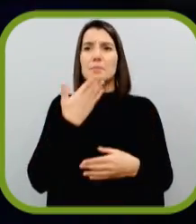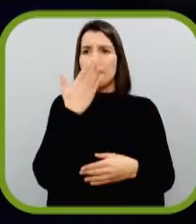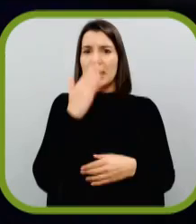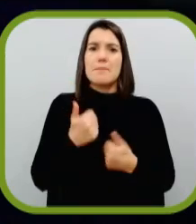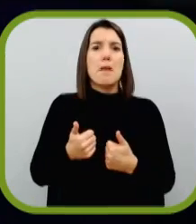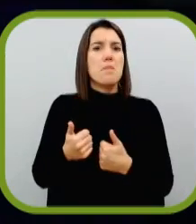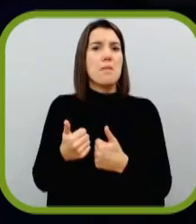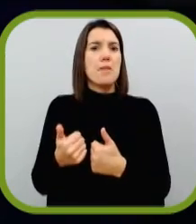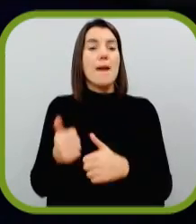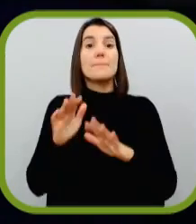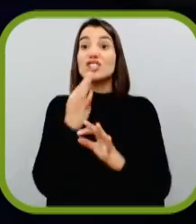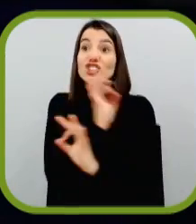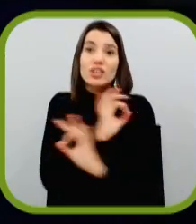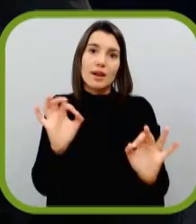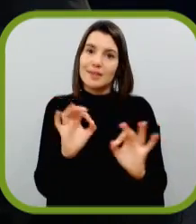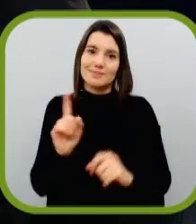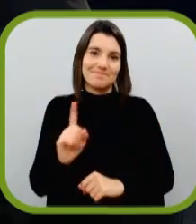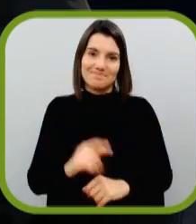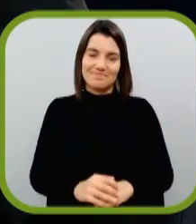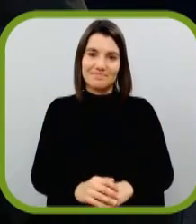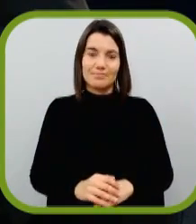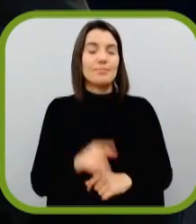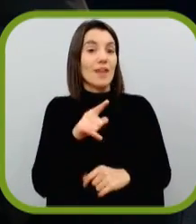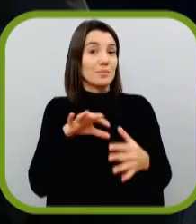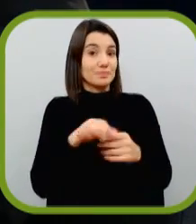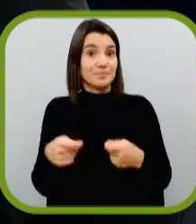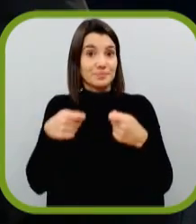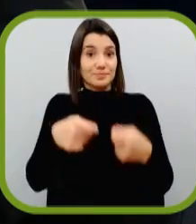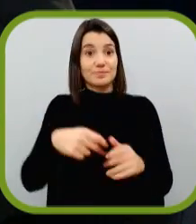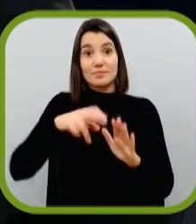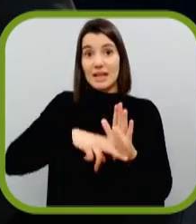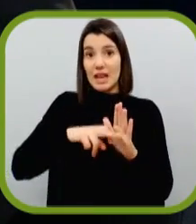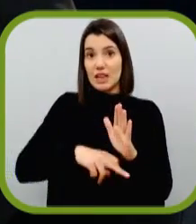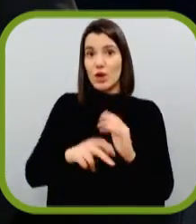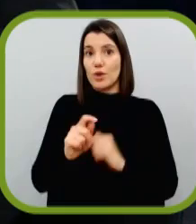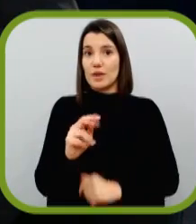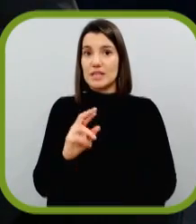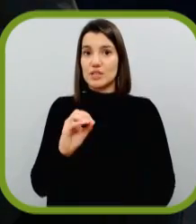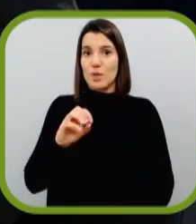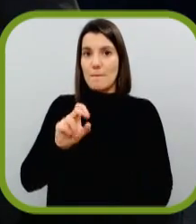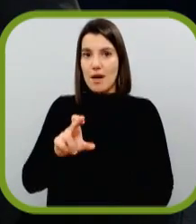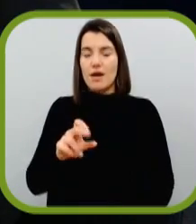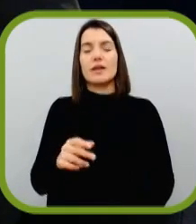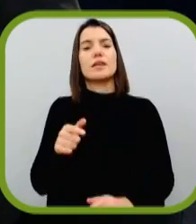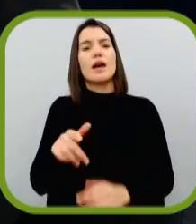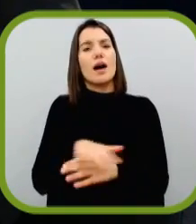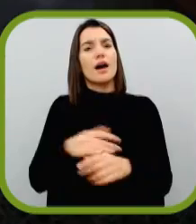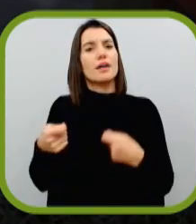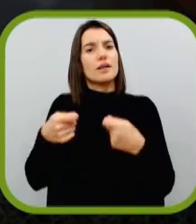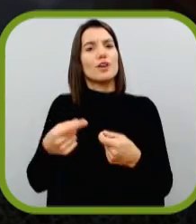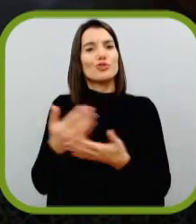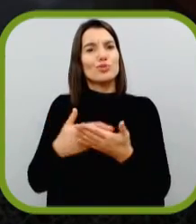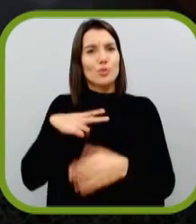bem, mas nunca serão empresas excelentes. Falando em investimento, segundo o relatório ESOMAR, em Portugal o setor dos estudos de